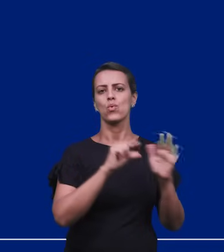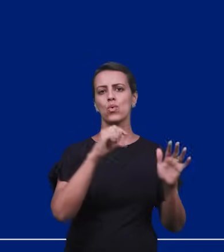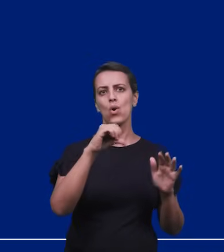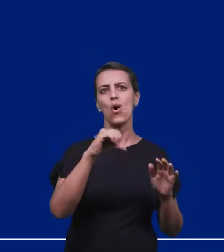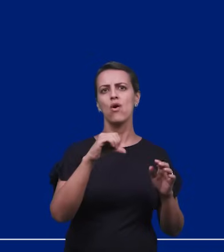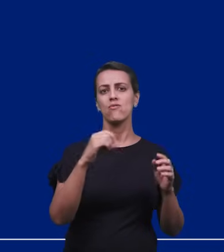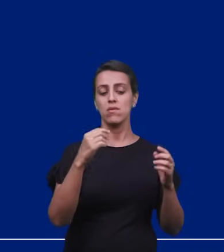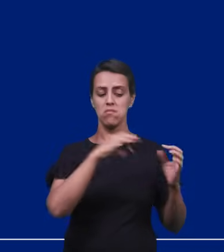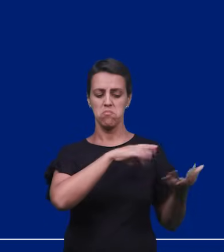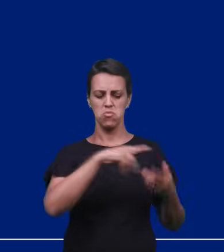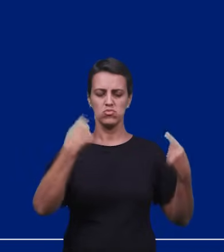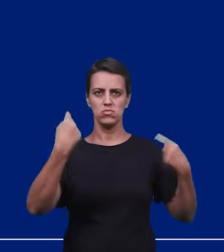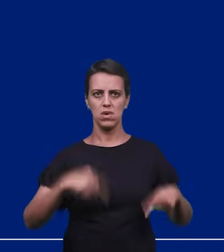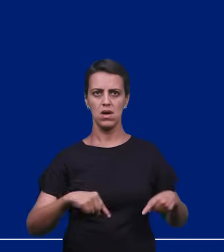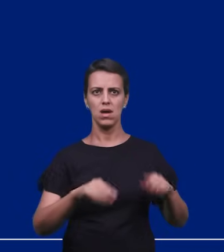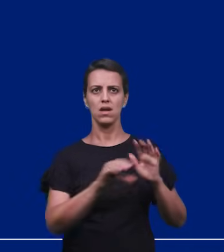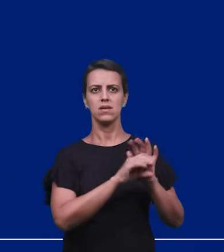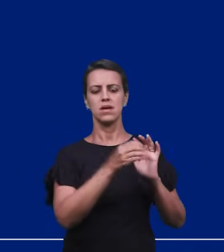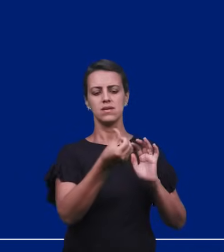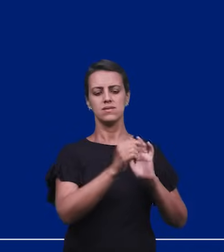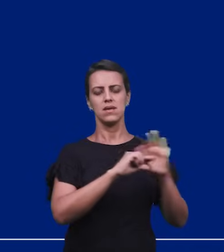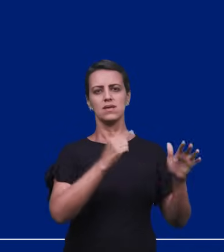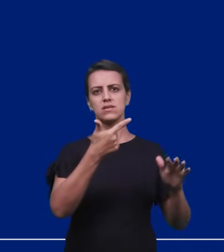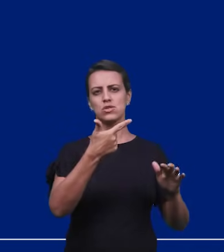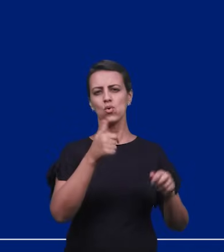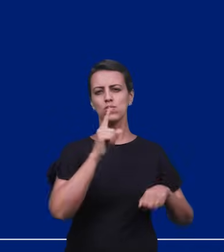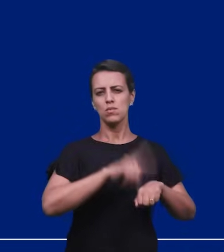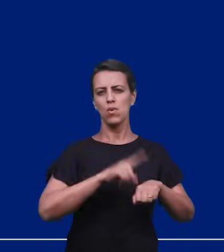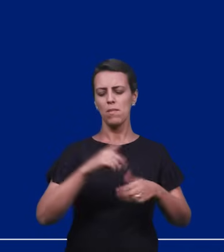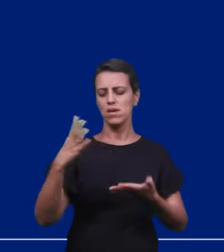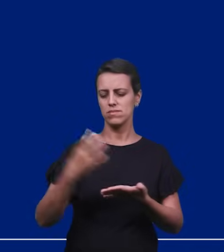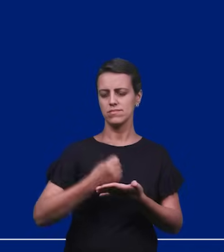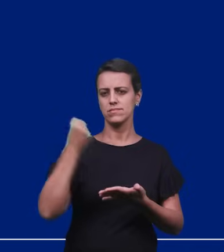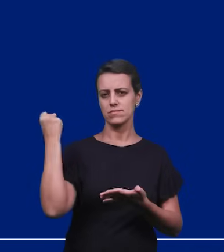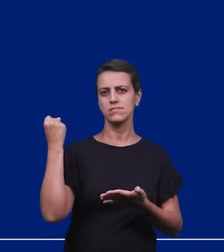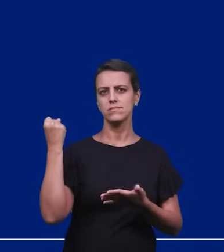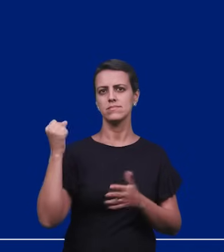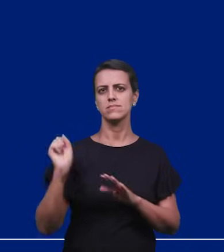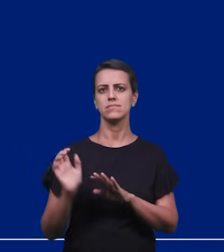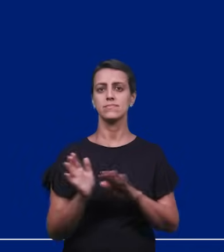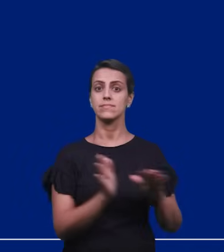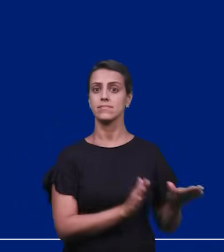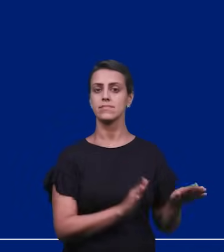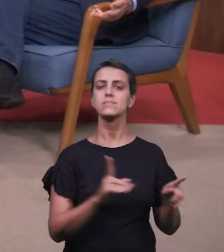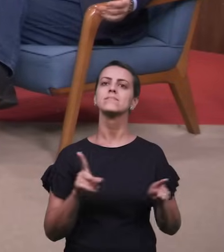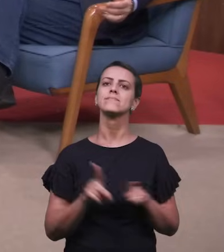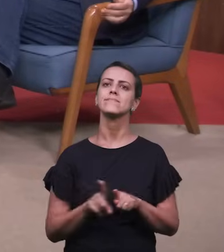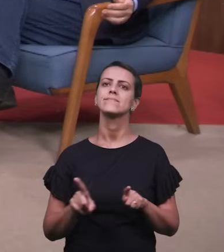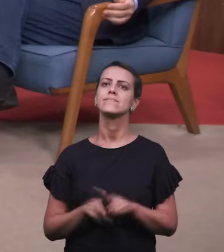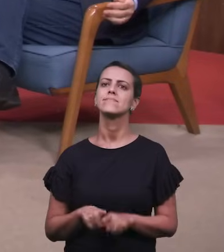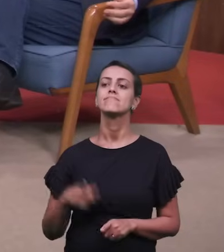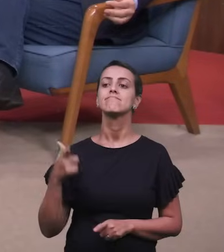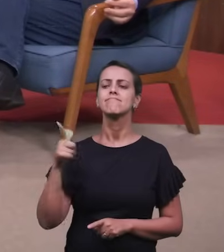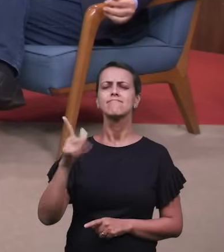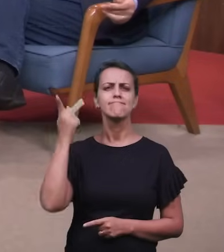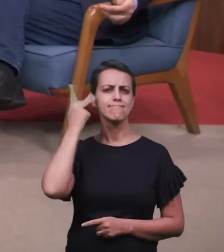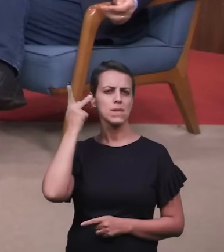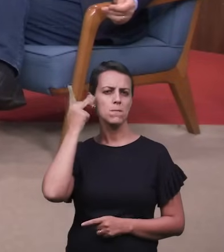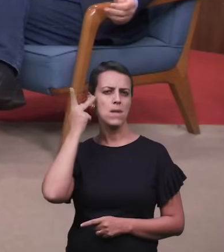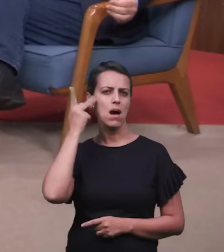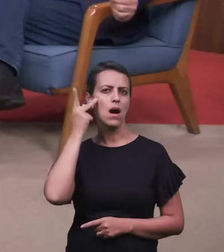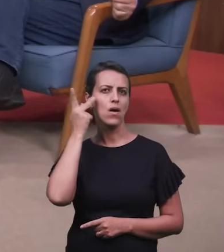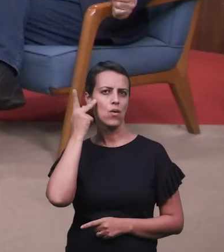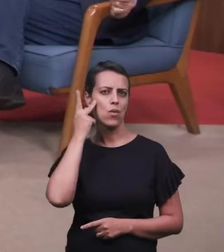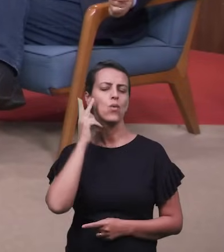inclusive sobre isso, Cantares 6:12, o momento profético do arrebatamento. Também tivemos a participação de Cibele Cristina, de São